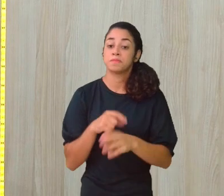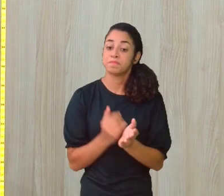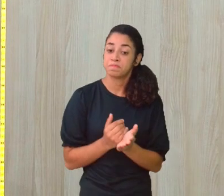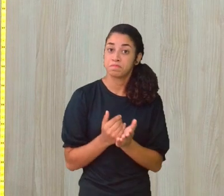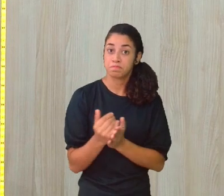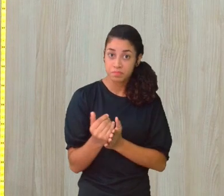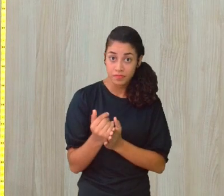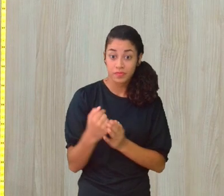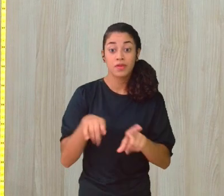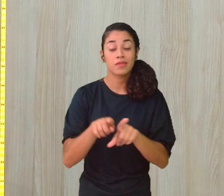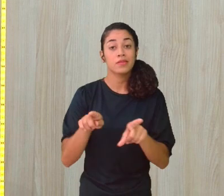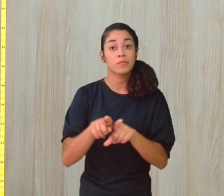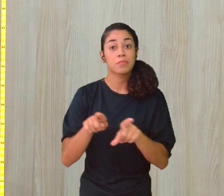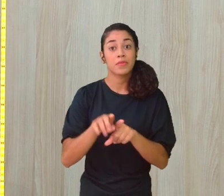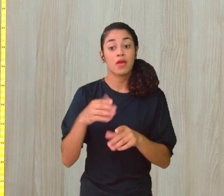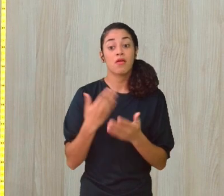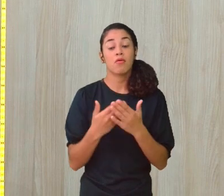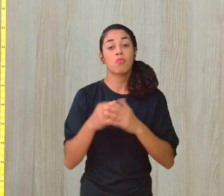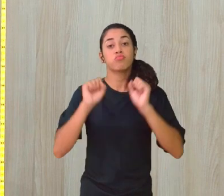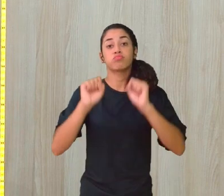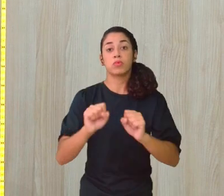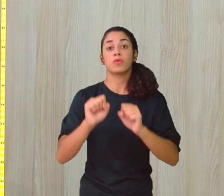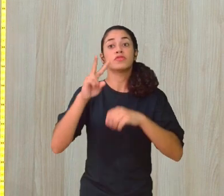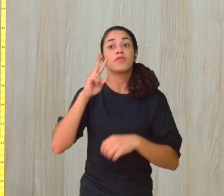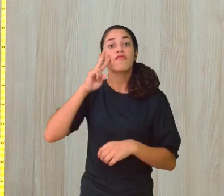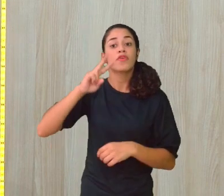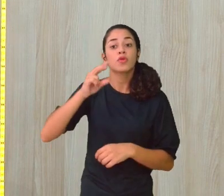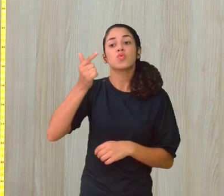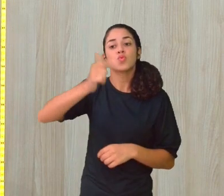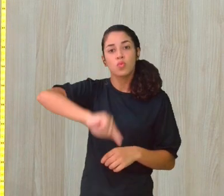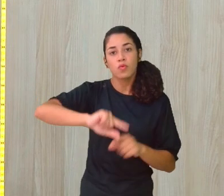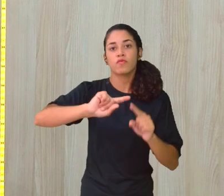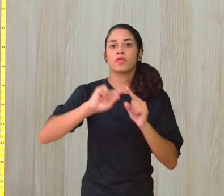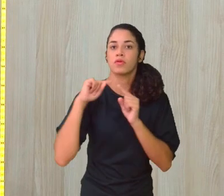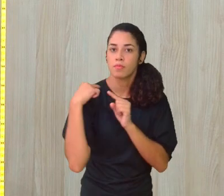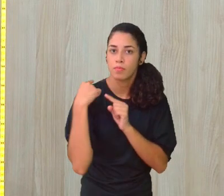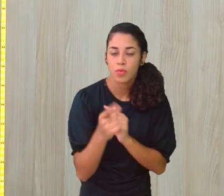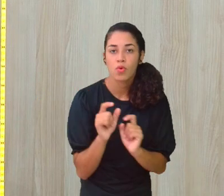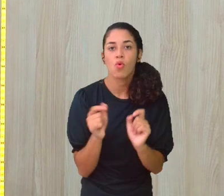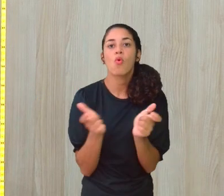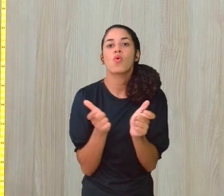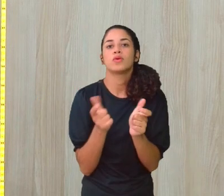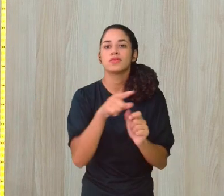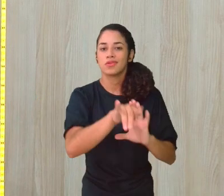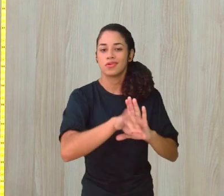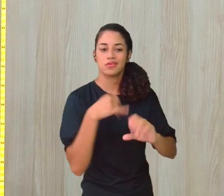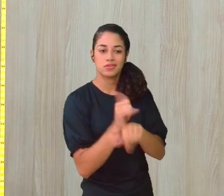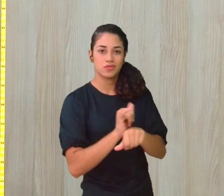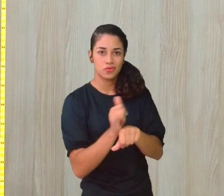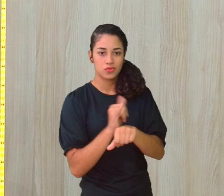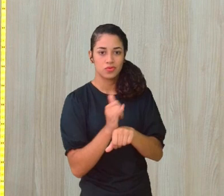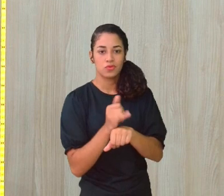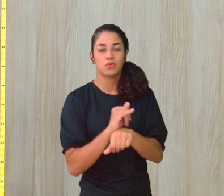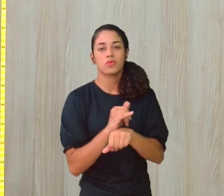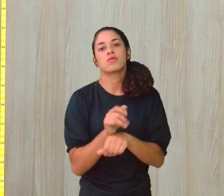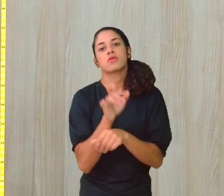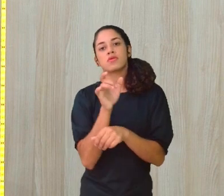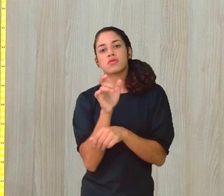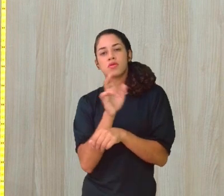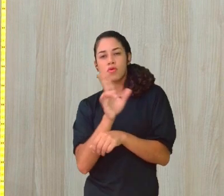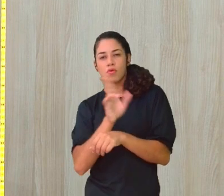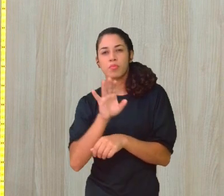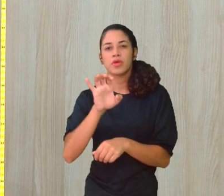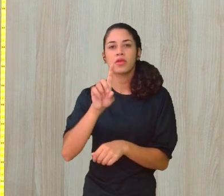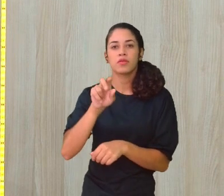Lembrando também que essa aula pode ser revista no canal do YouTube, então vai lá no Educa Recife. Dentro do canal tem